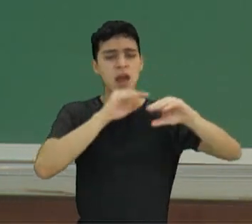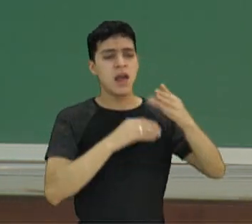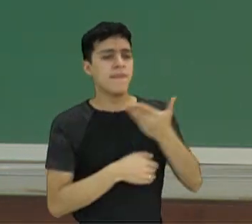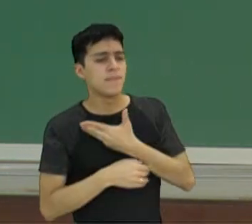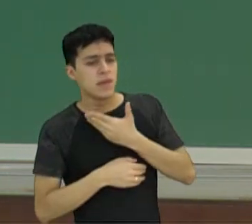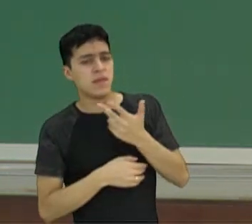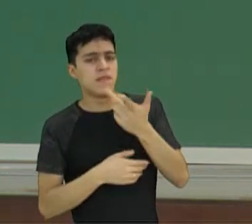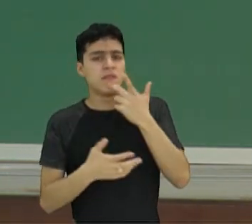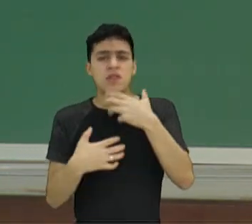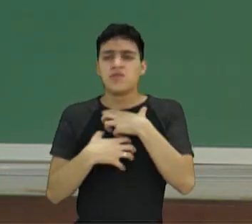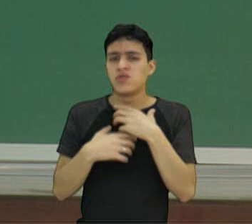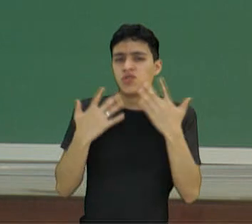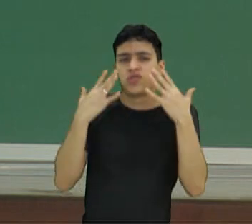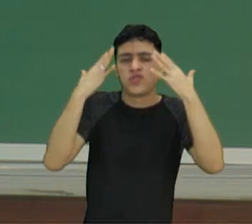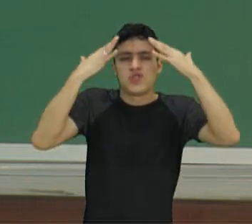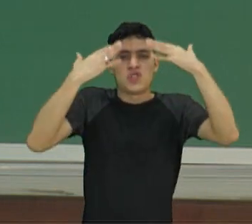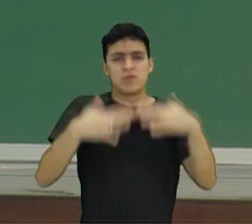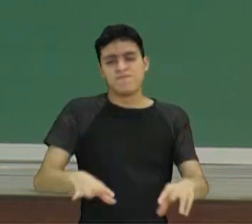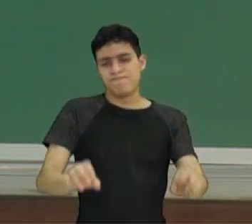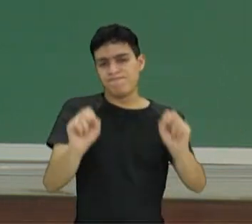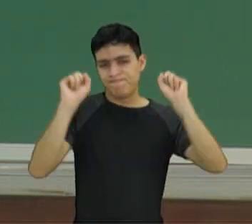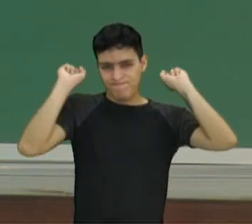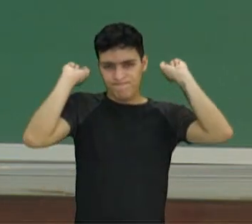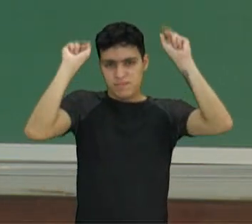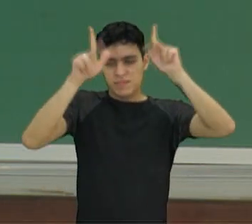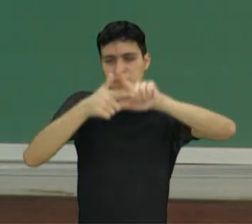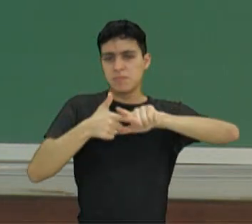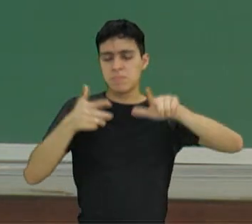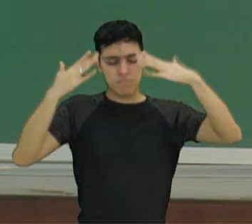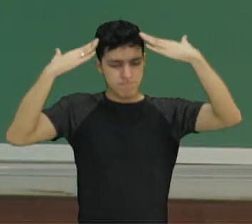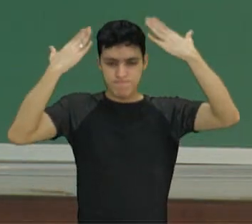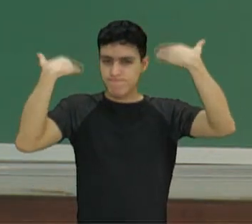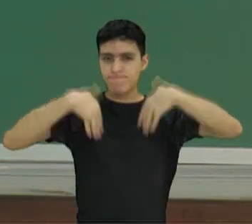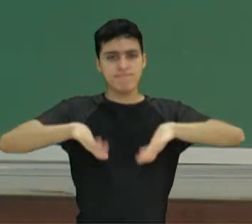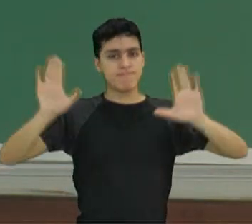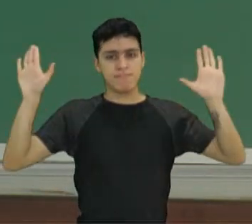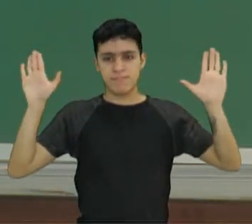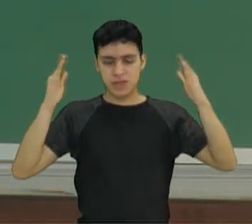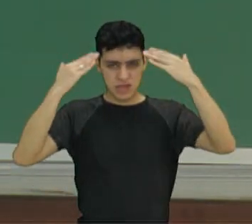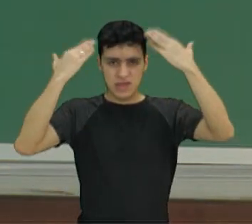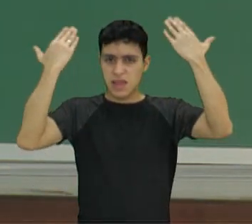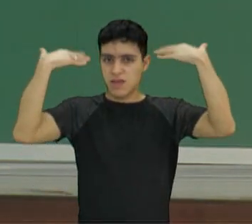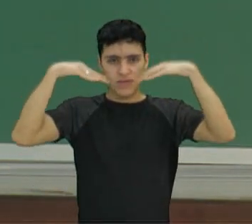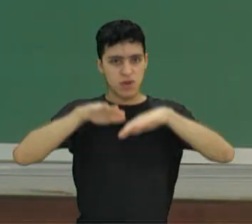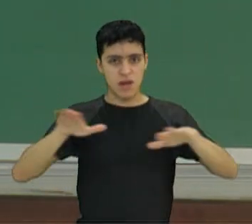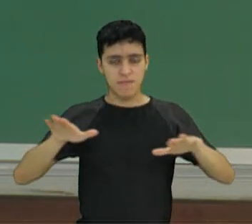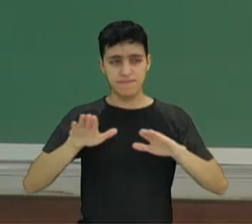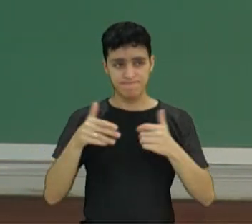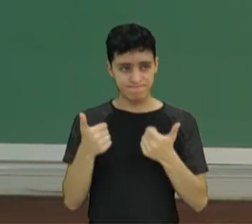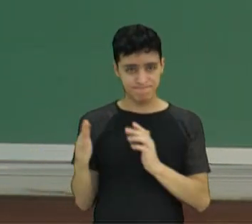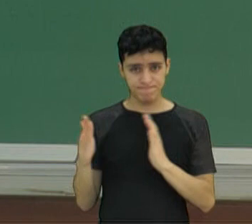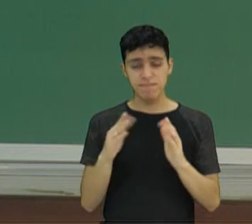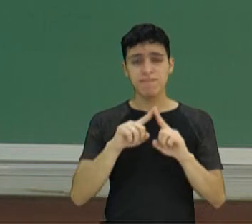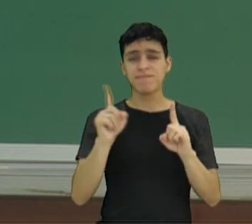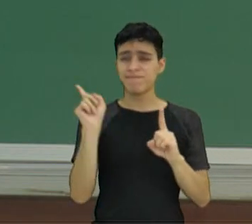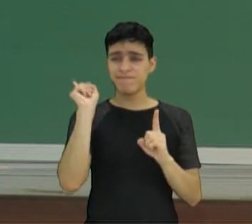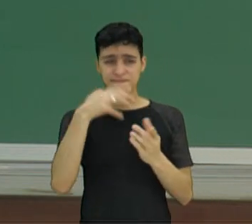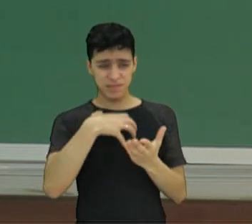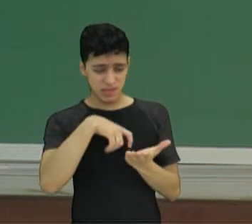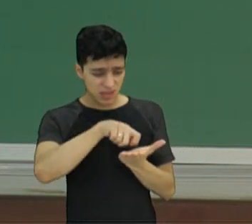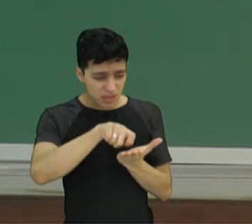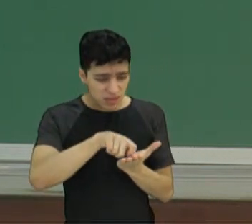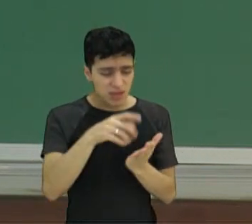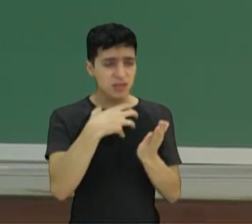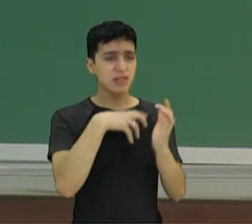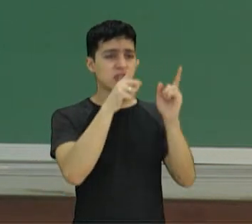uma coisa informal, não tem problema. Aqui eu tenho algumas situações em que eu quero que vocês escrevam a forma contraída do que eu